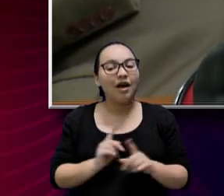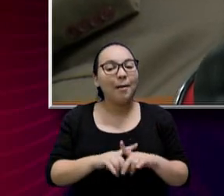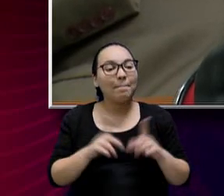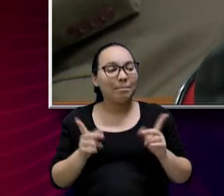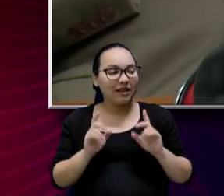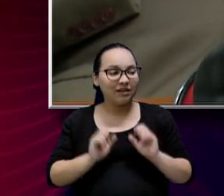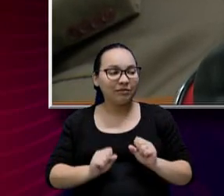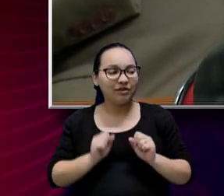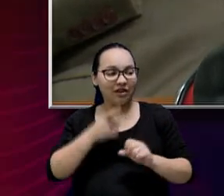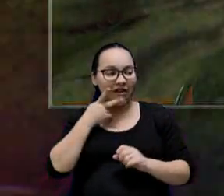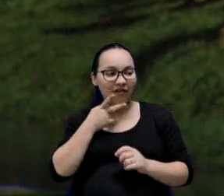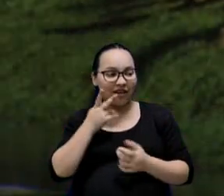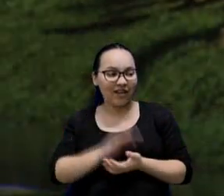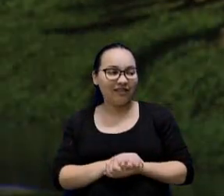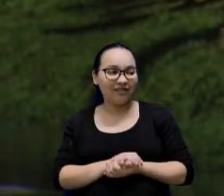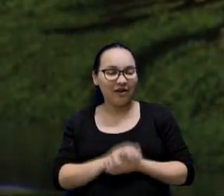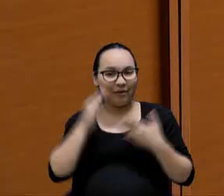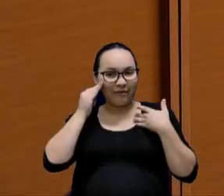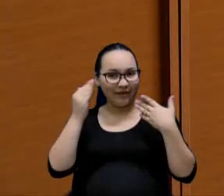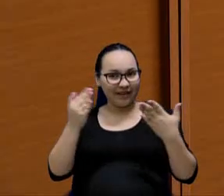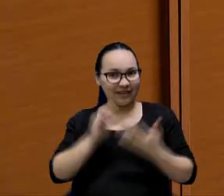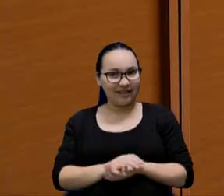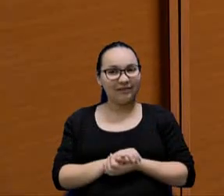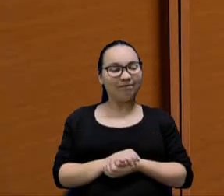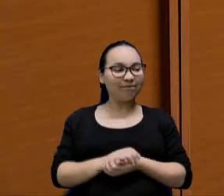última fala. Obrigado.